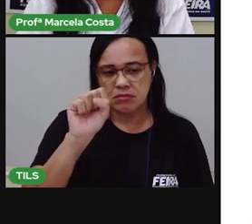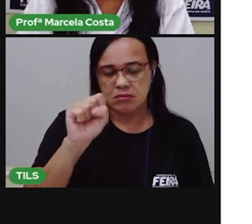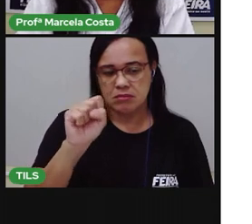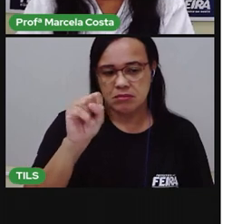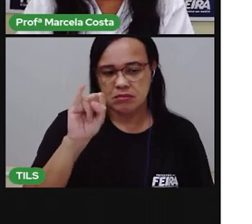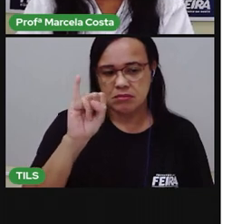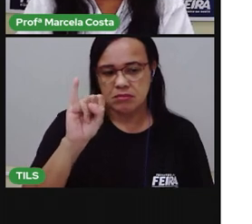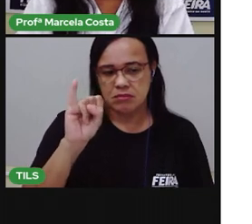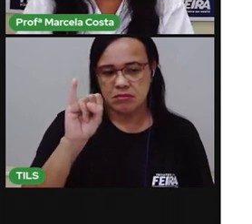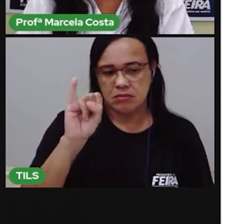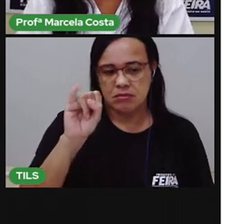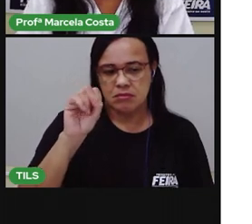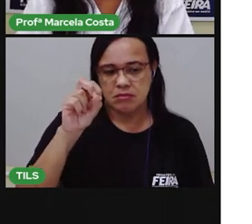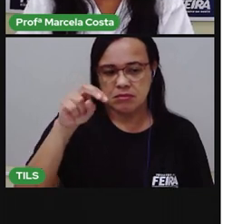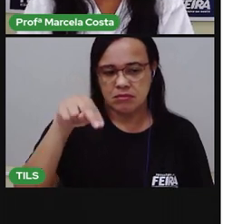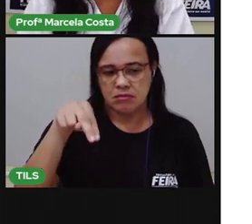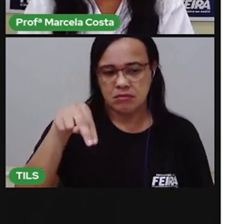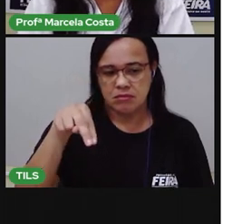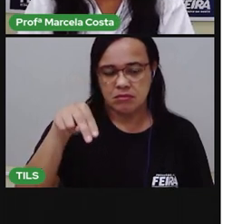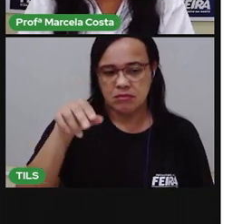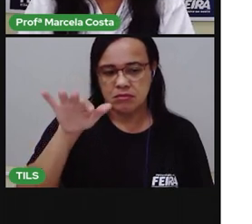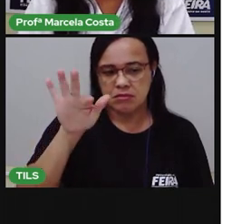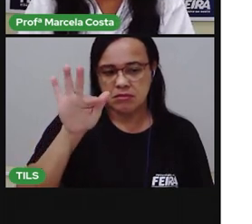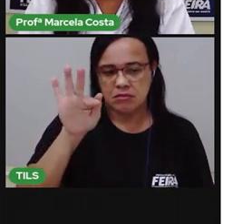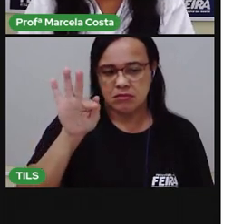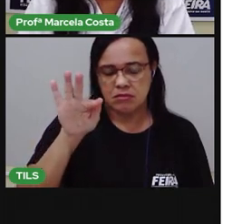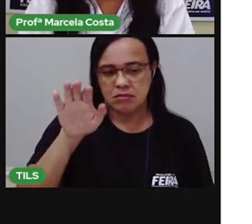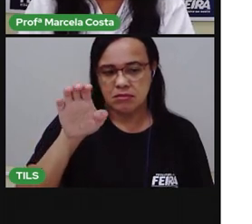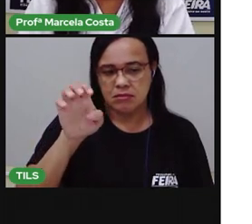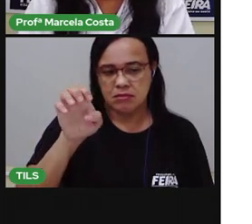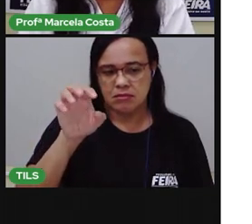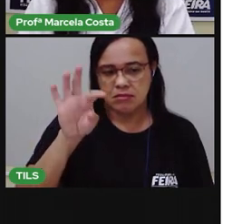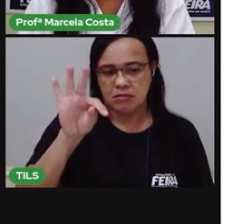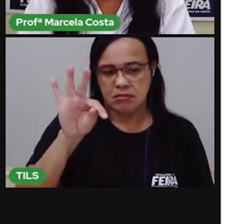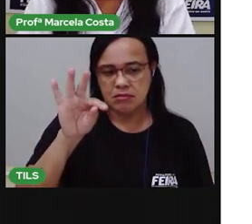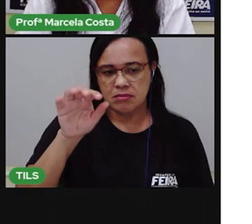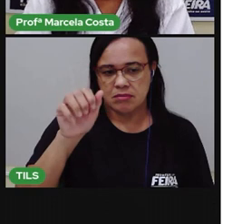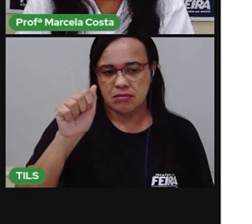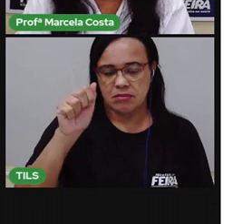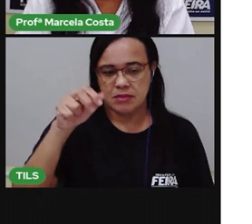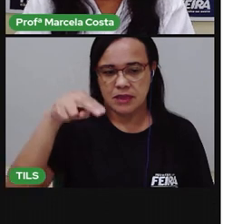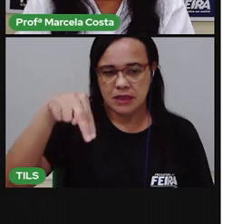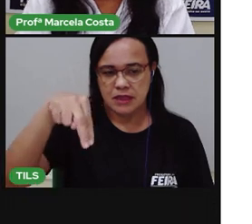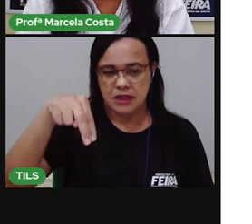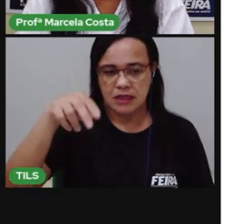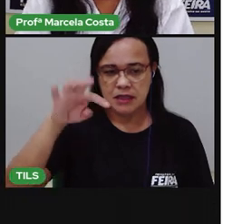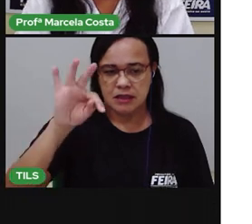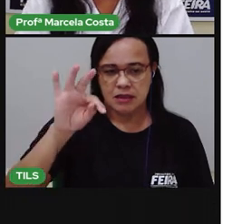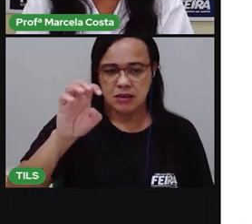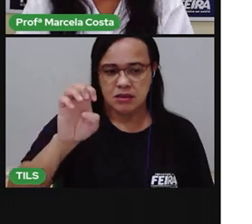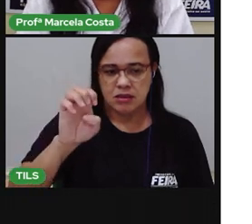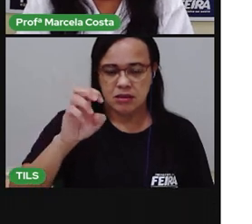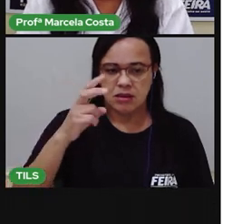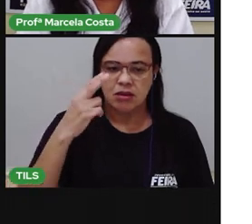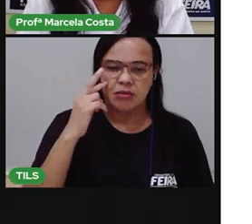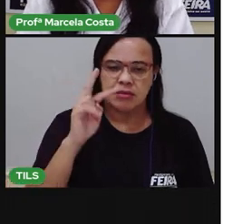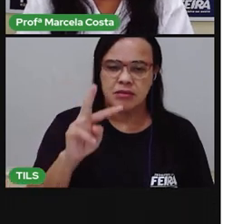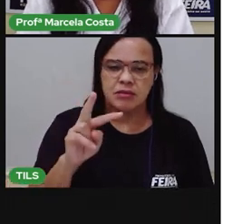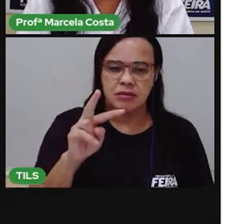Desinfetante. Ó, desinfetante. Observe.